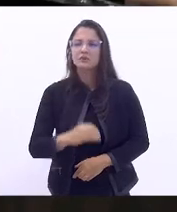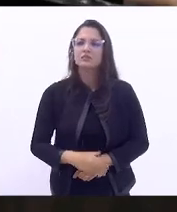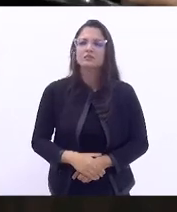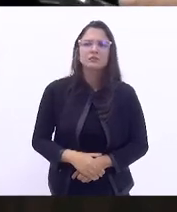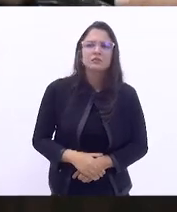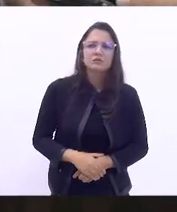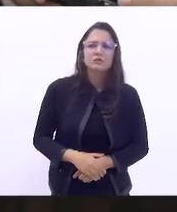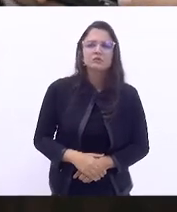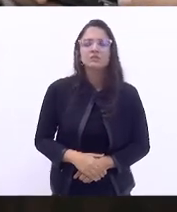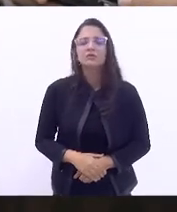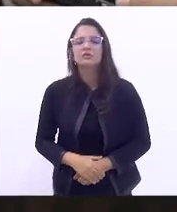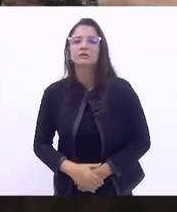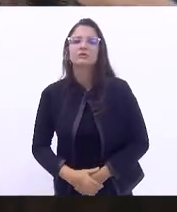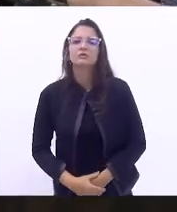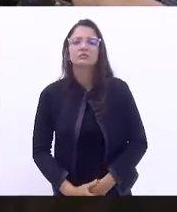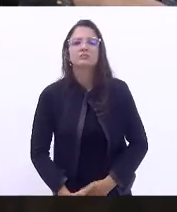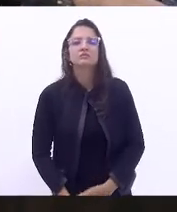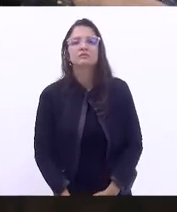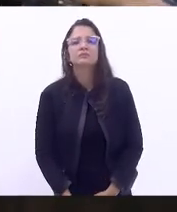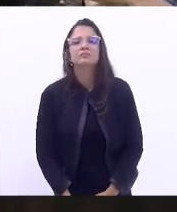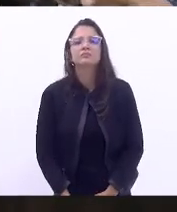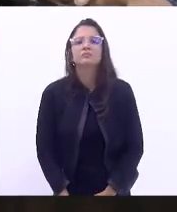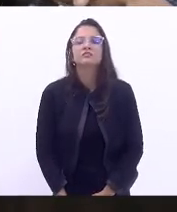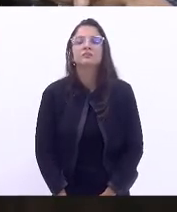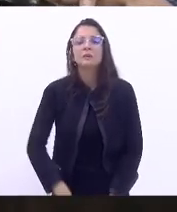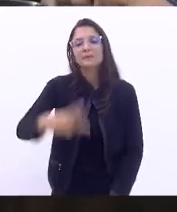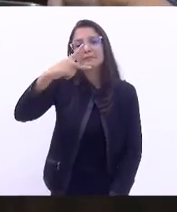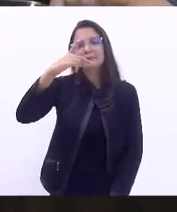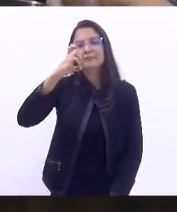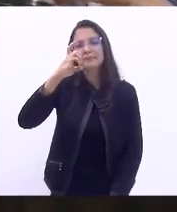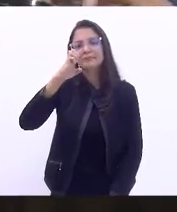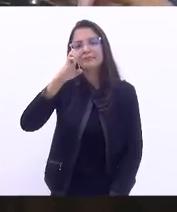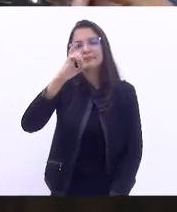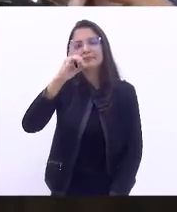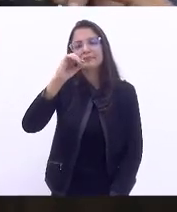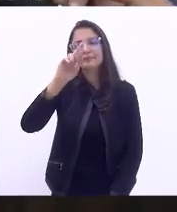Deputado Eurico Júnior. Deputado Pedro Ricardo.